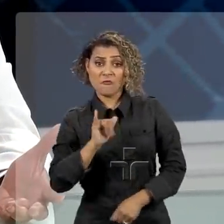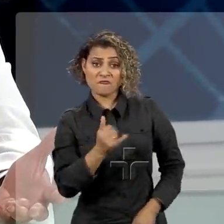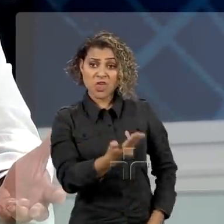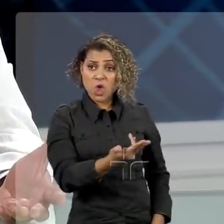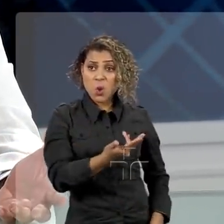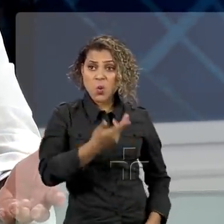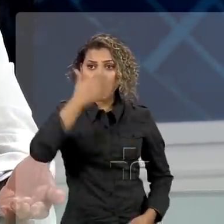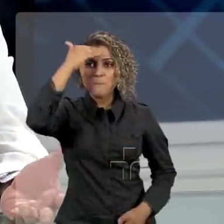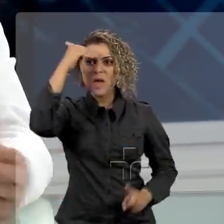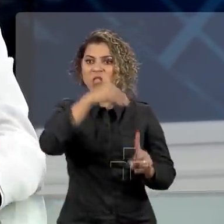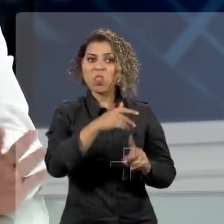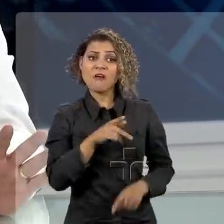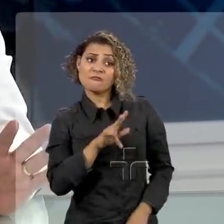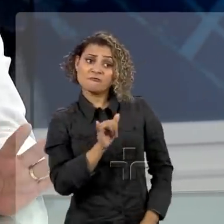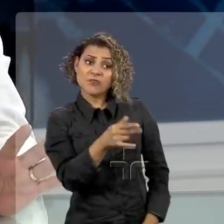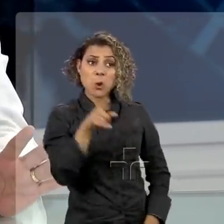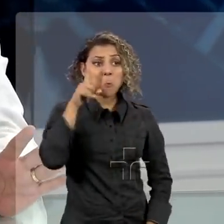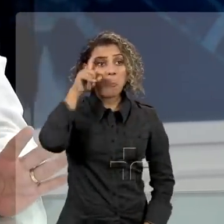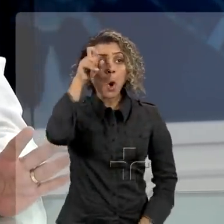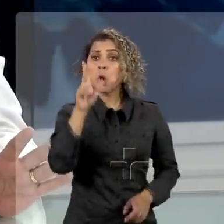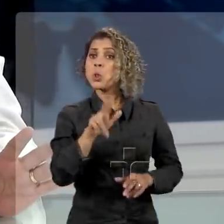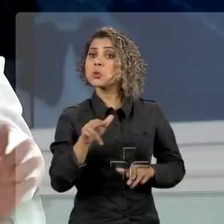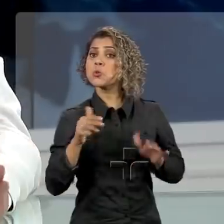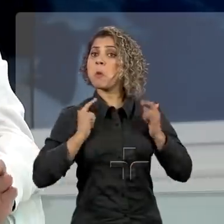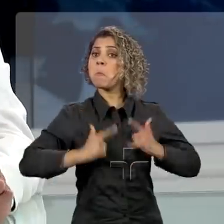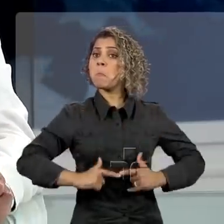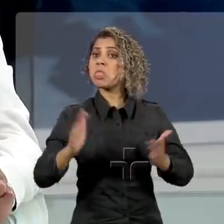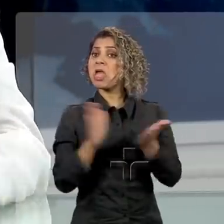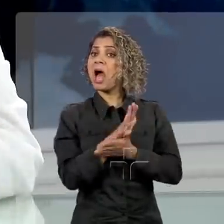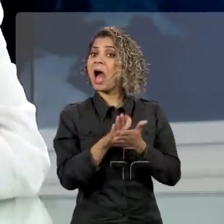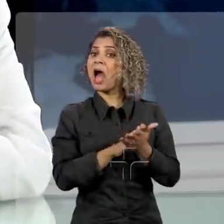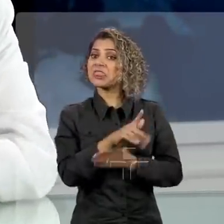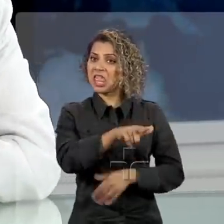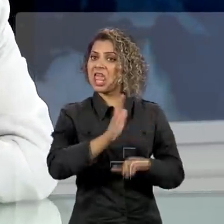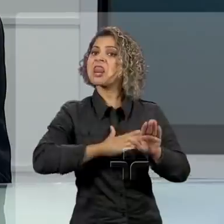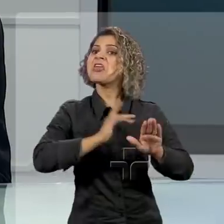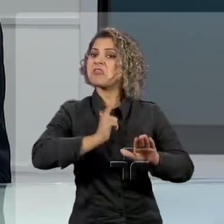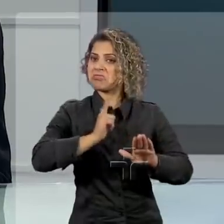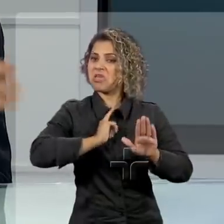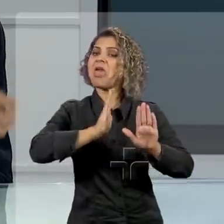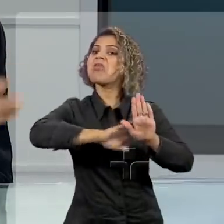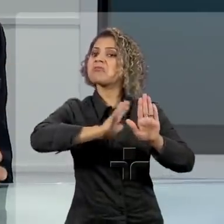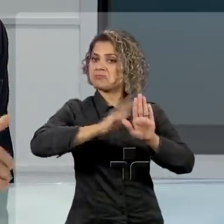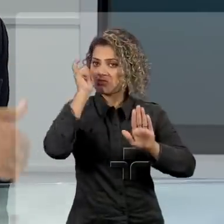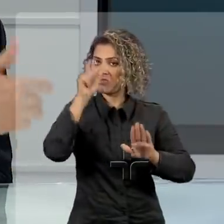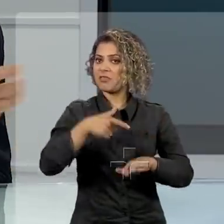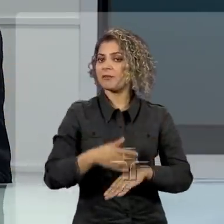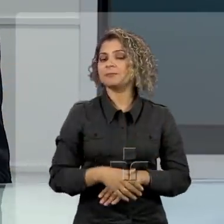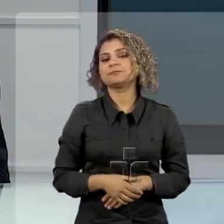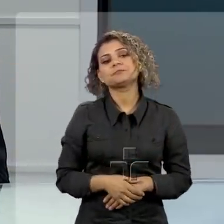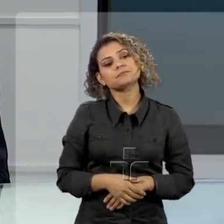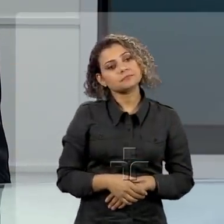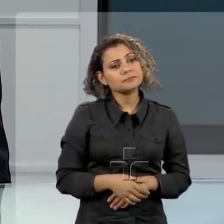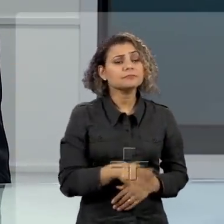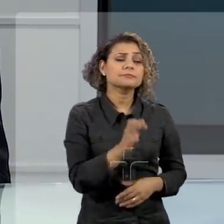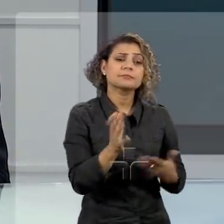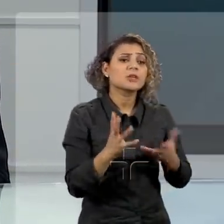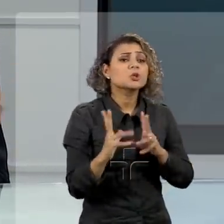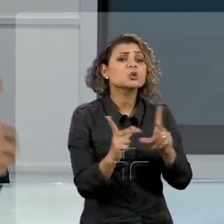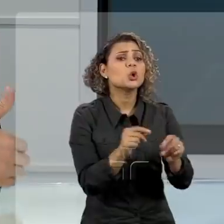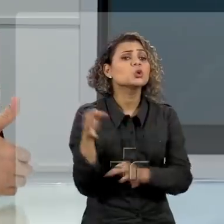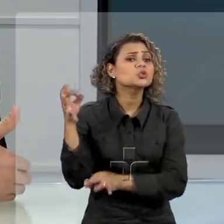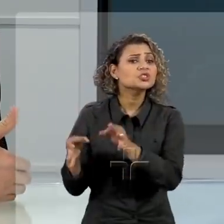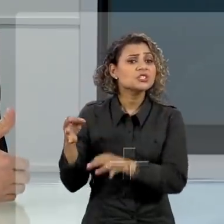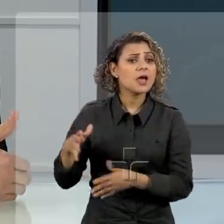argumento é vazio, a priori, a não ser que você faça suspeitar de todo mundo. Mas eles já sacaram isso. Não, mas que tudo, suspeita de todo o sistema judiciário, porque